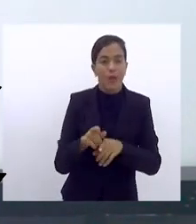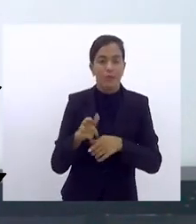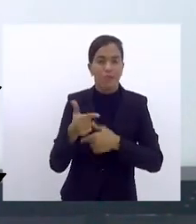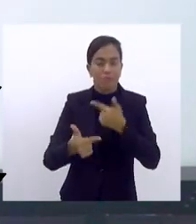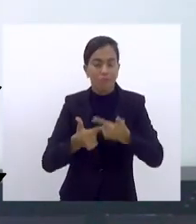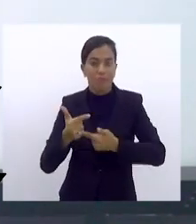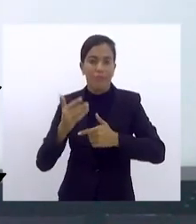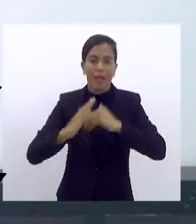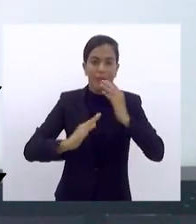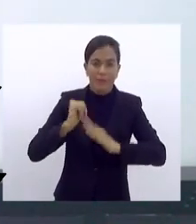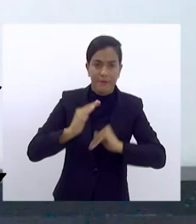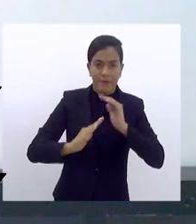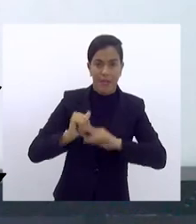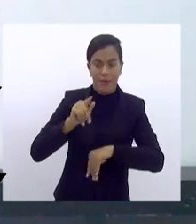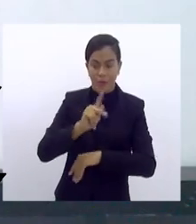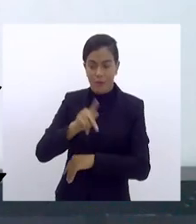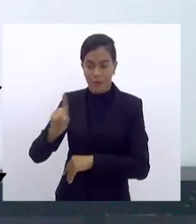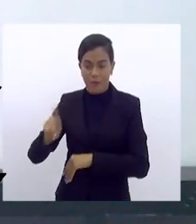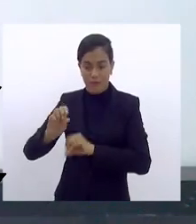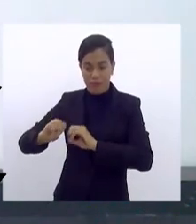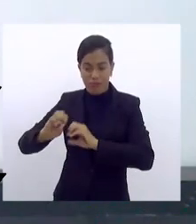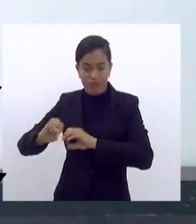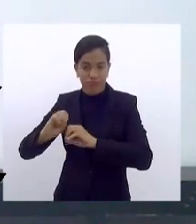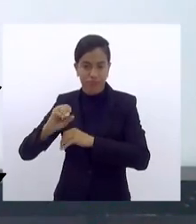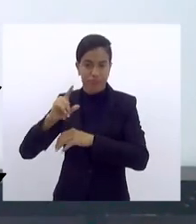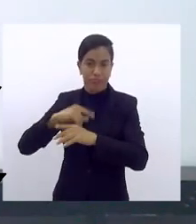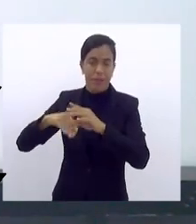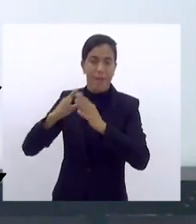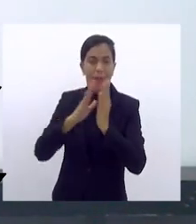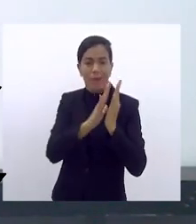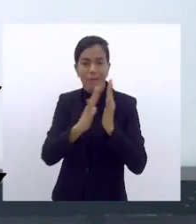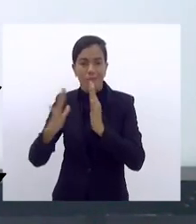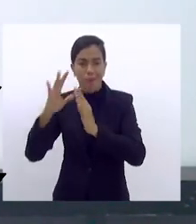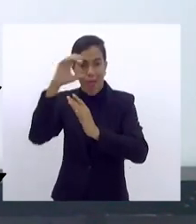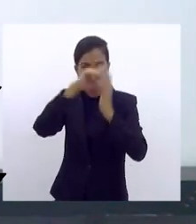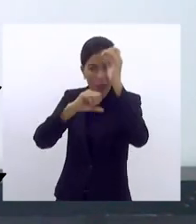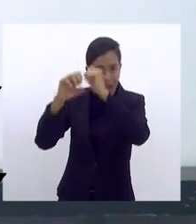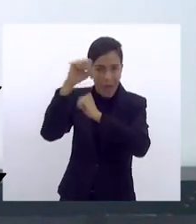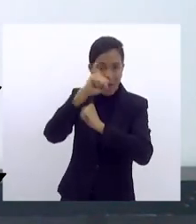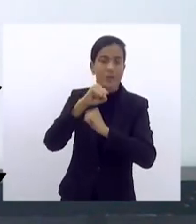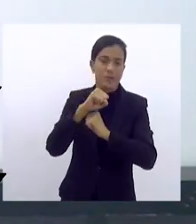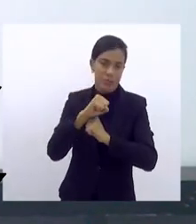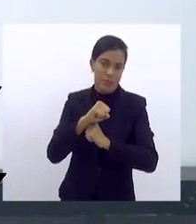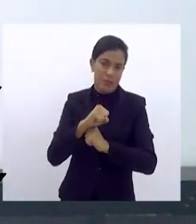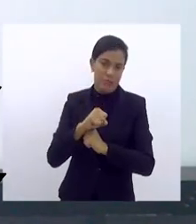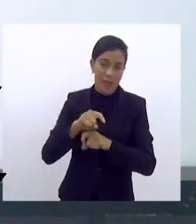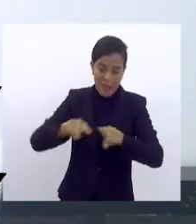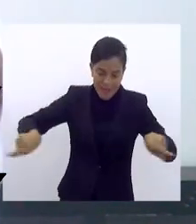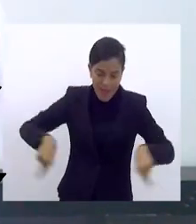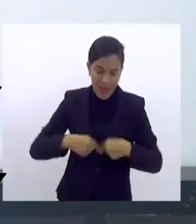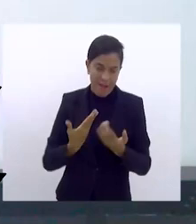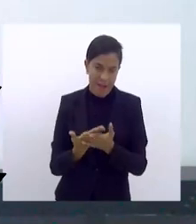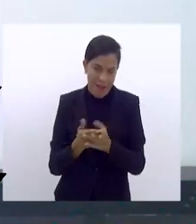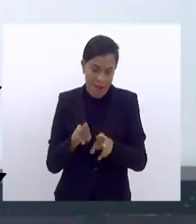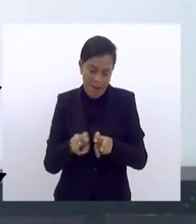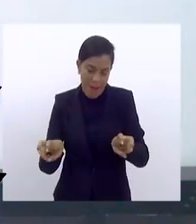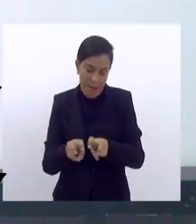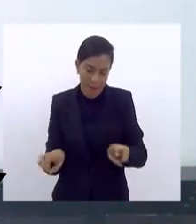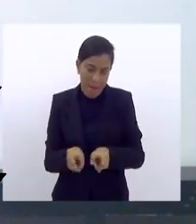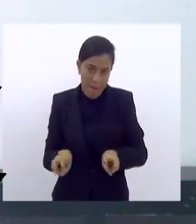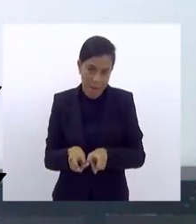docente da atividade de ensino e aprendizagem que se faz no chão da escola ela demanda